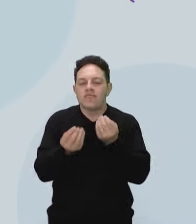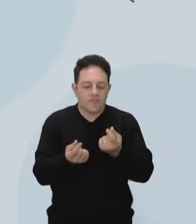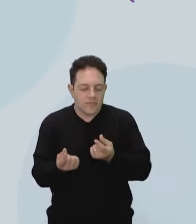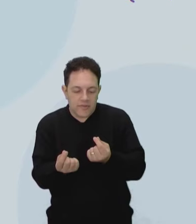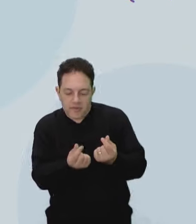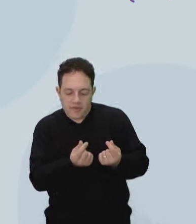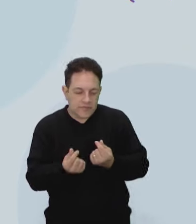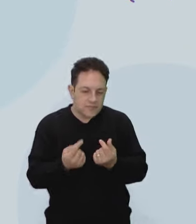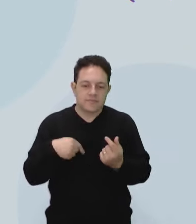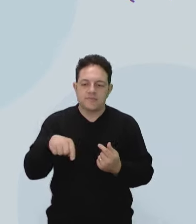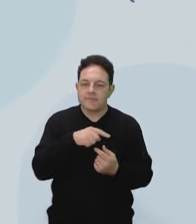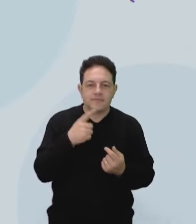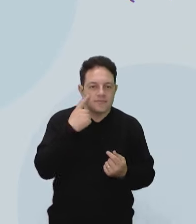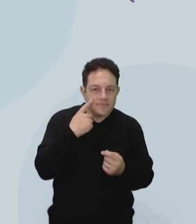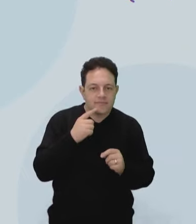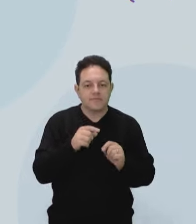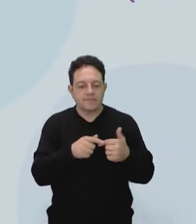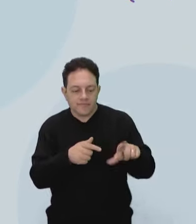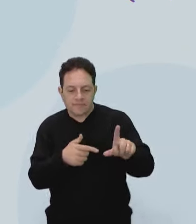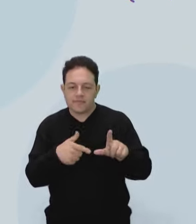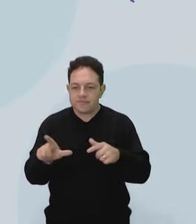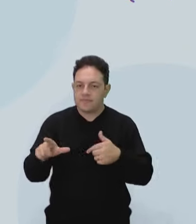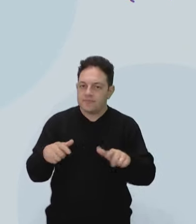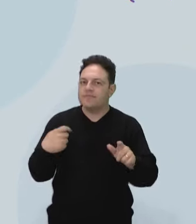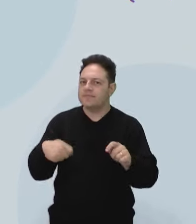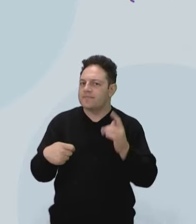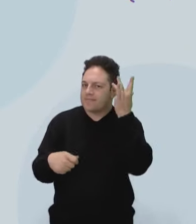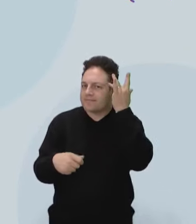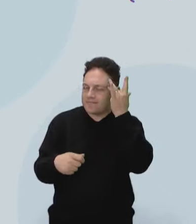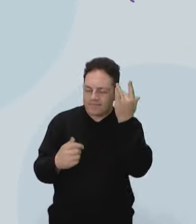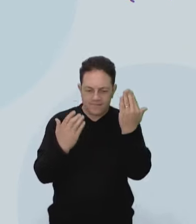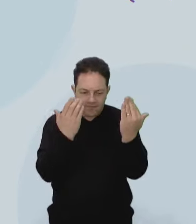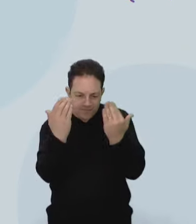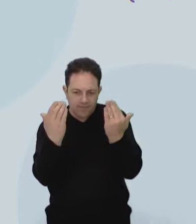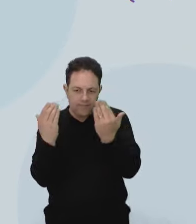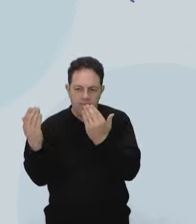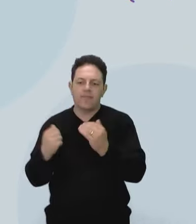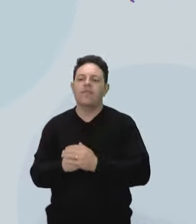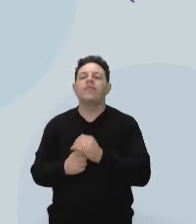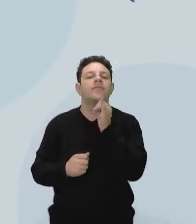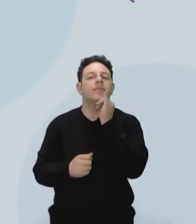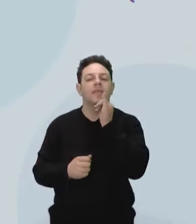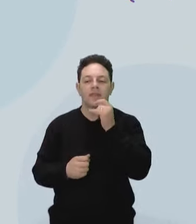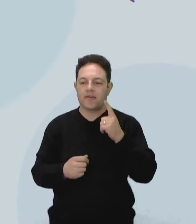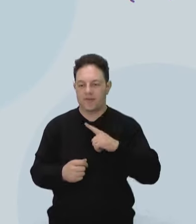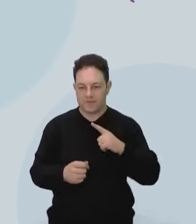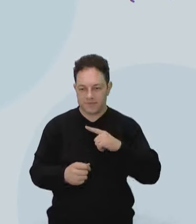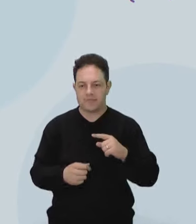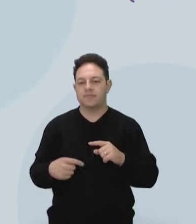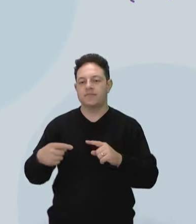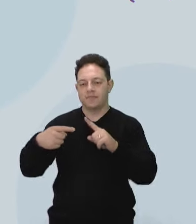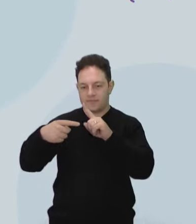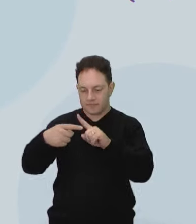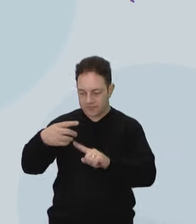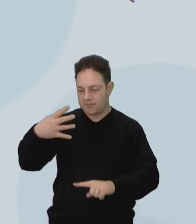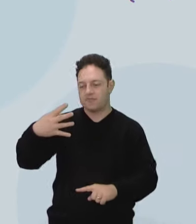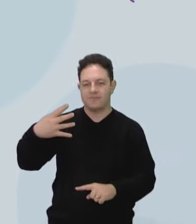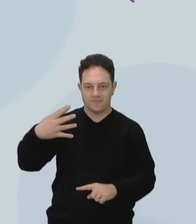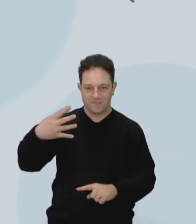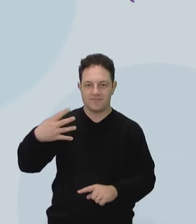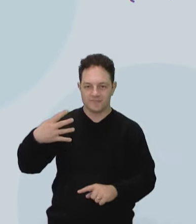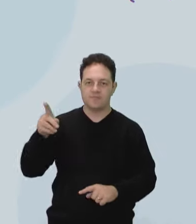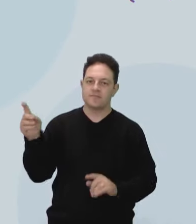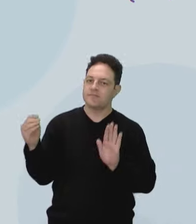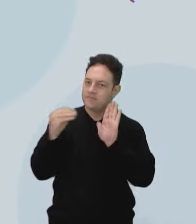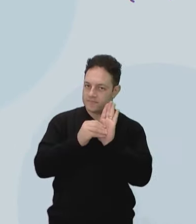as finanças, envolve outras variáveis que precisam ser analisadas. No caso aí eu coloquei 4, que consta aí no nosso material,